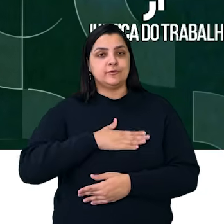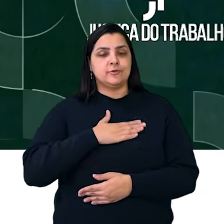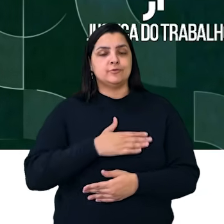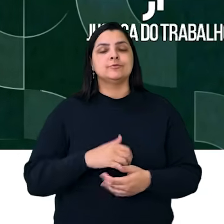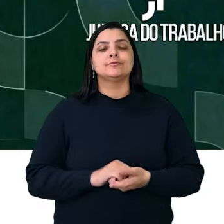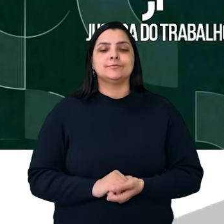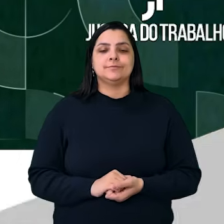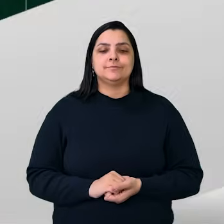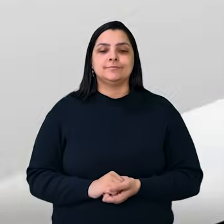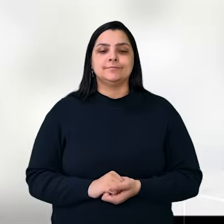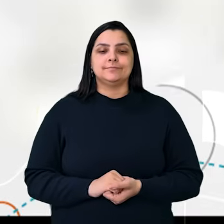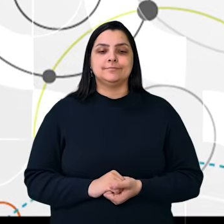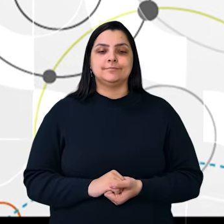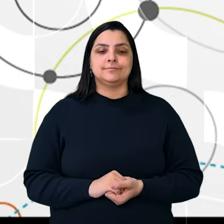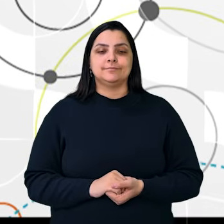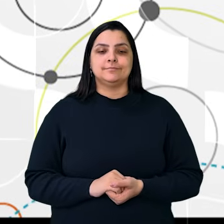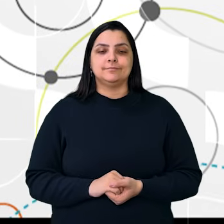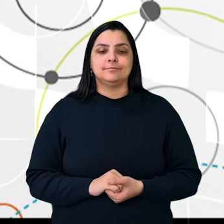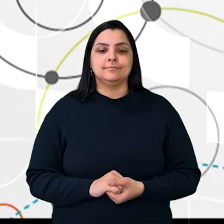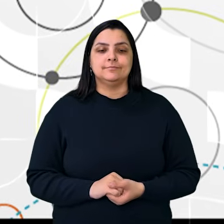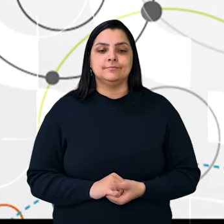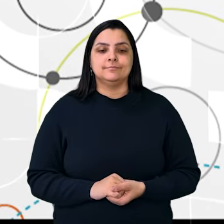de agosto.